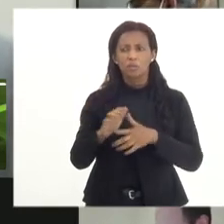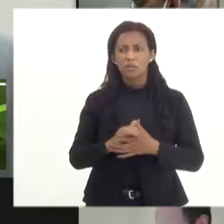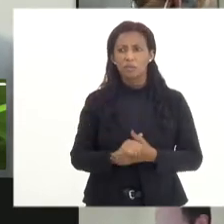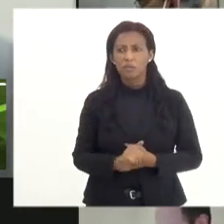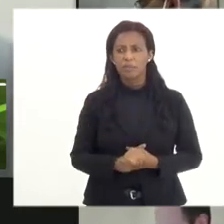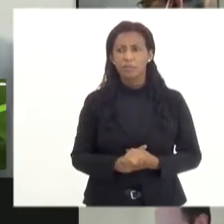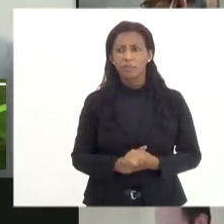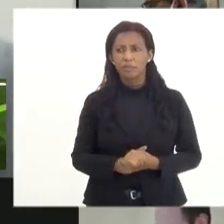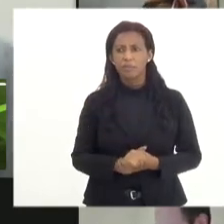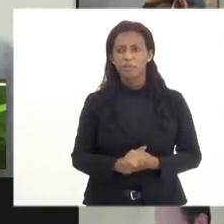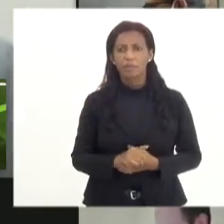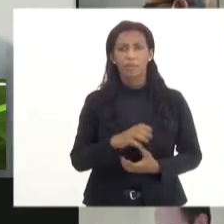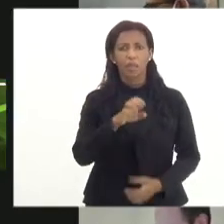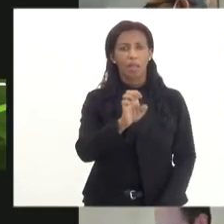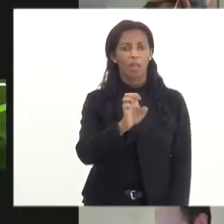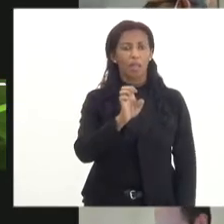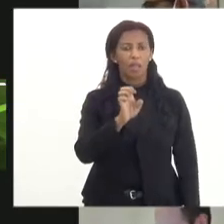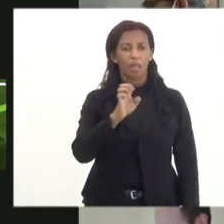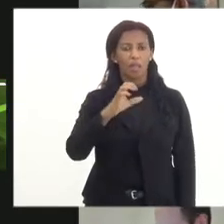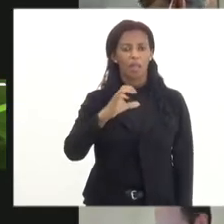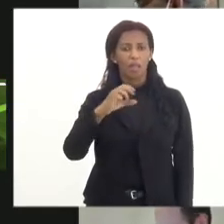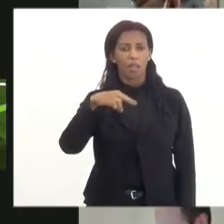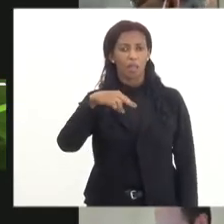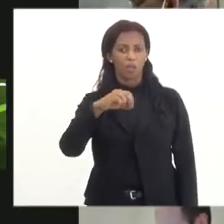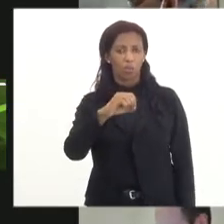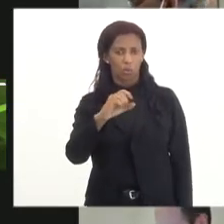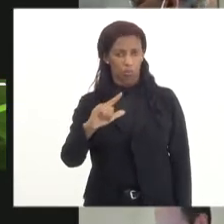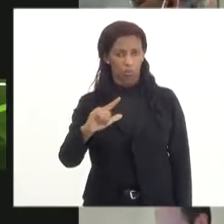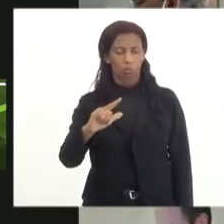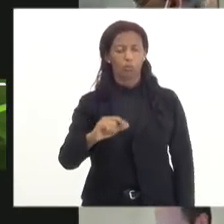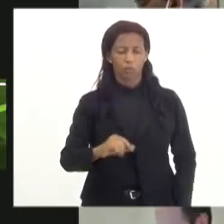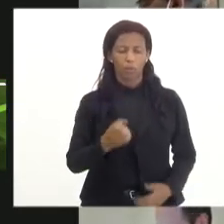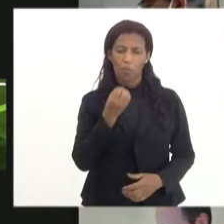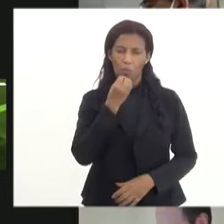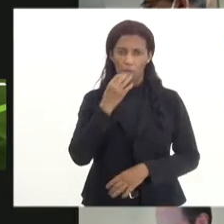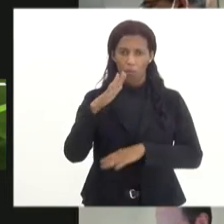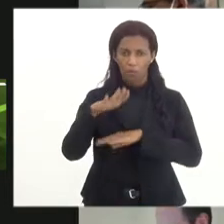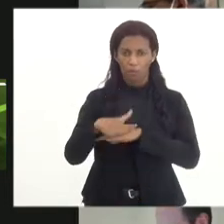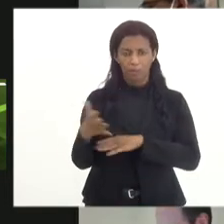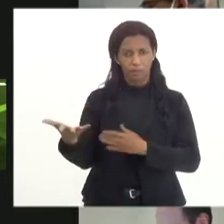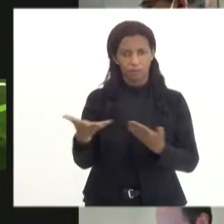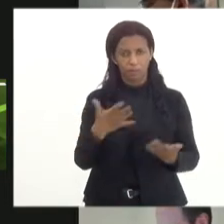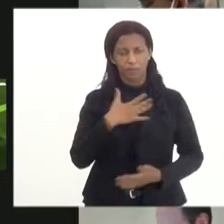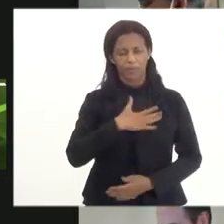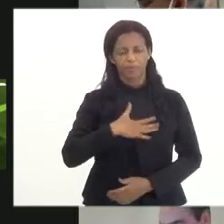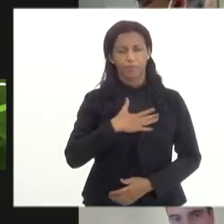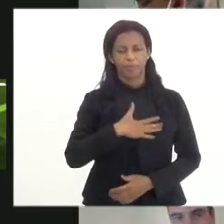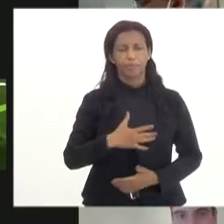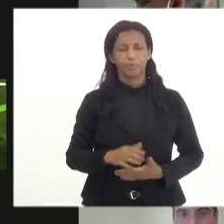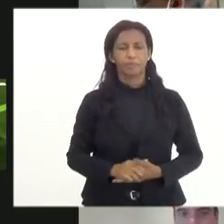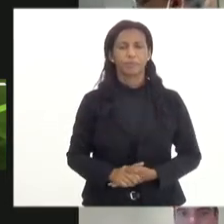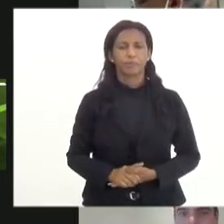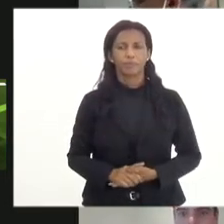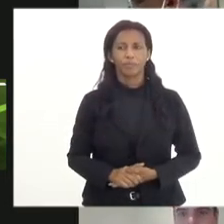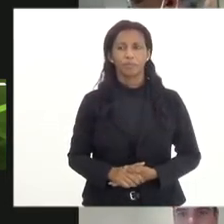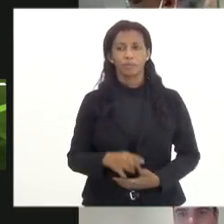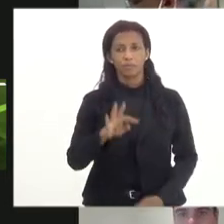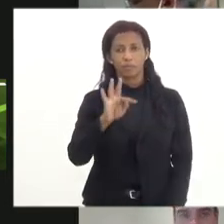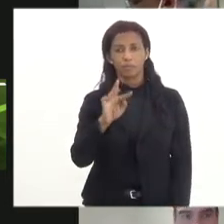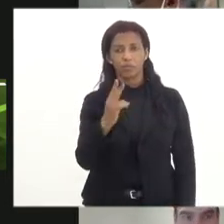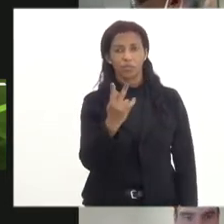deputada. Equinor. Boa Muito tarde. obrigada, Rafael. Uma boa tarde, bem-vindo. O